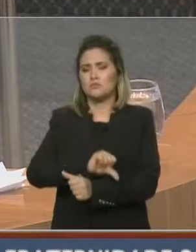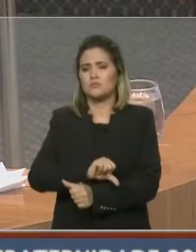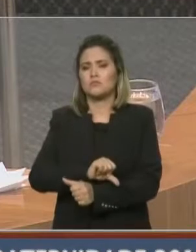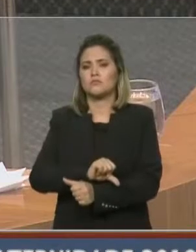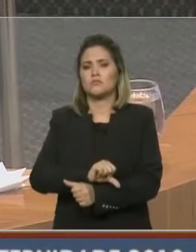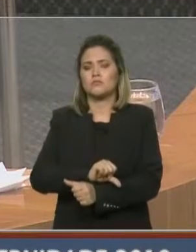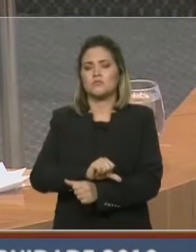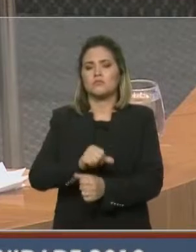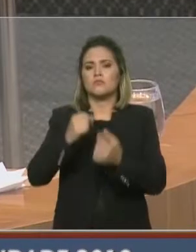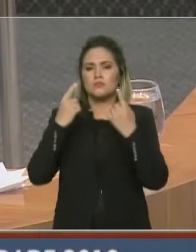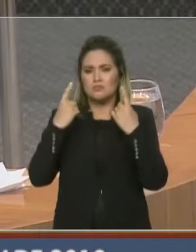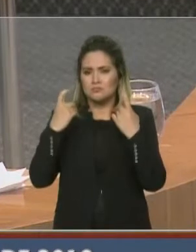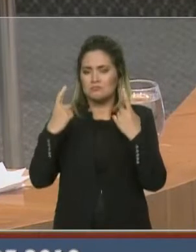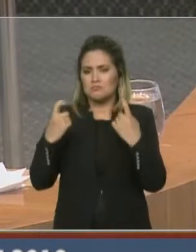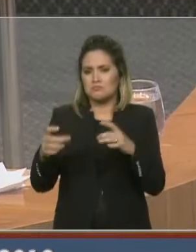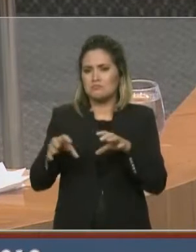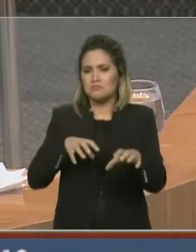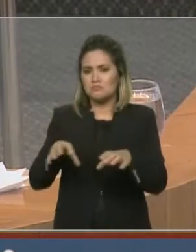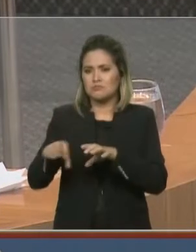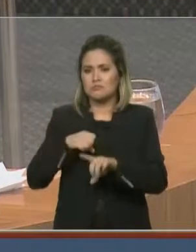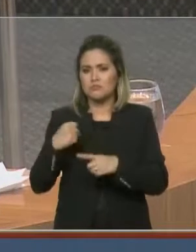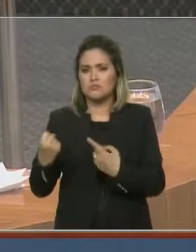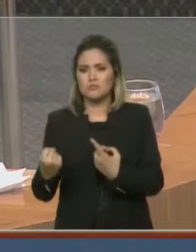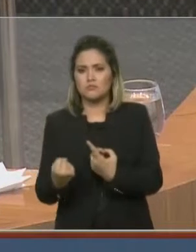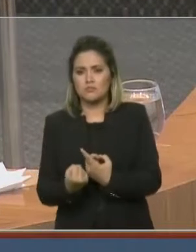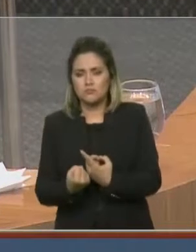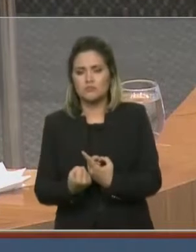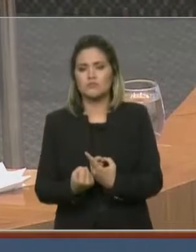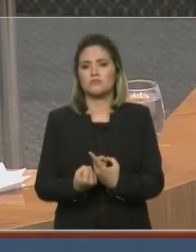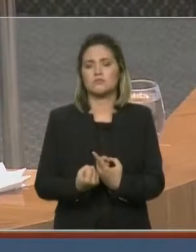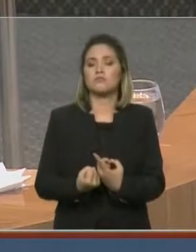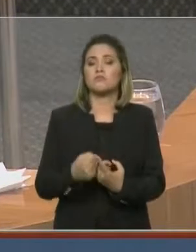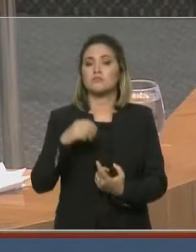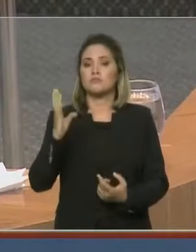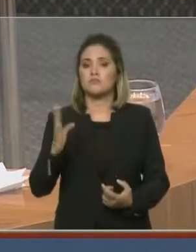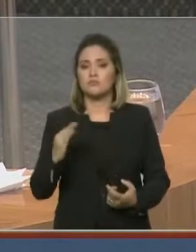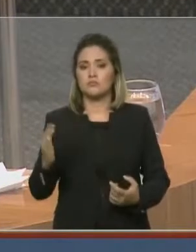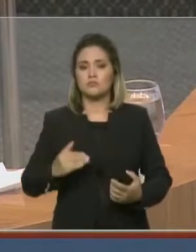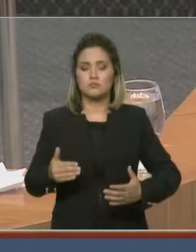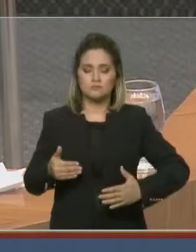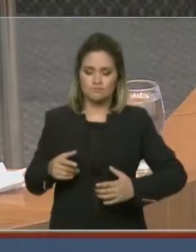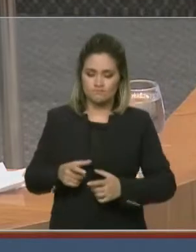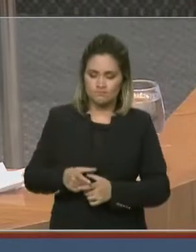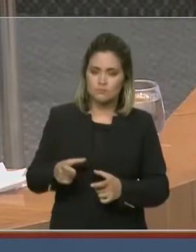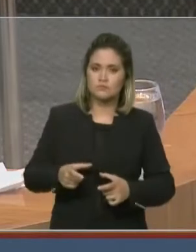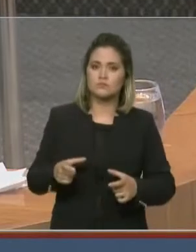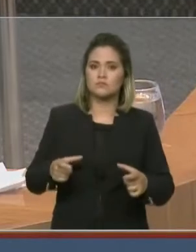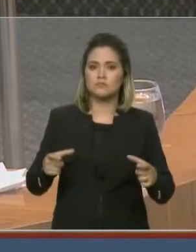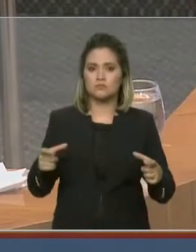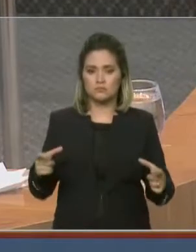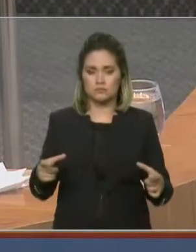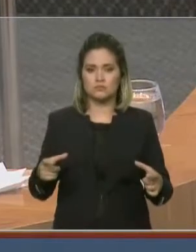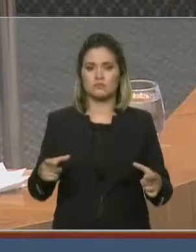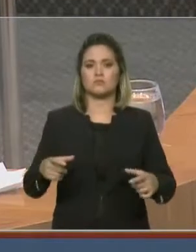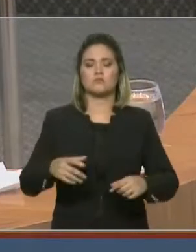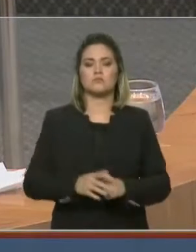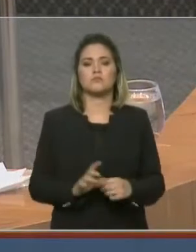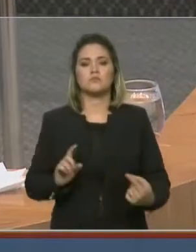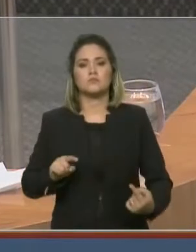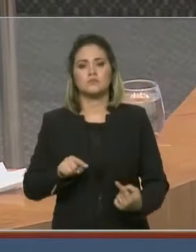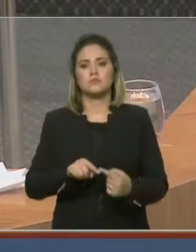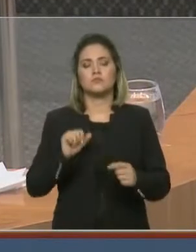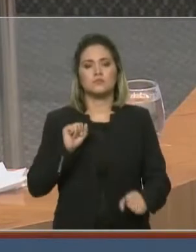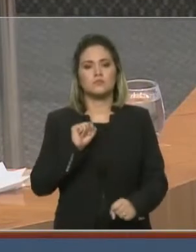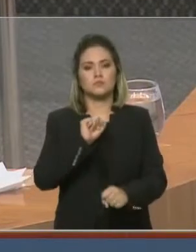anos no Brasil, está aumentando cada vez mais no sentido de frear a